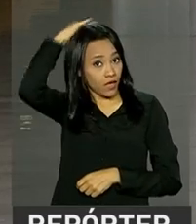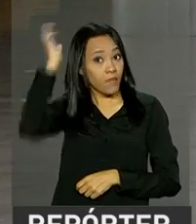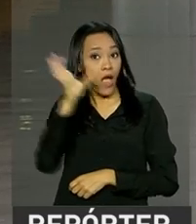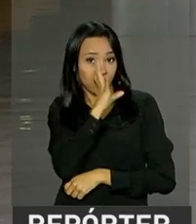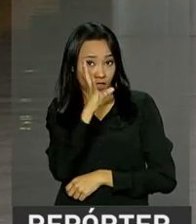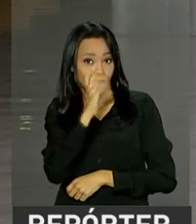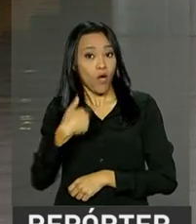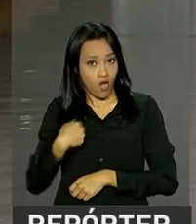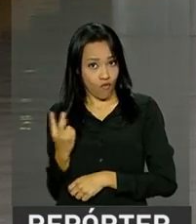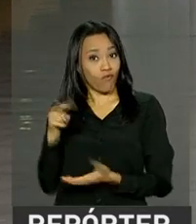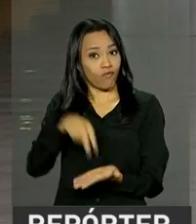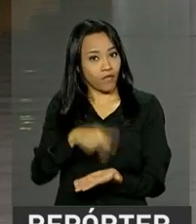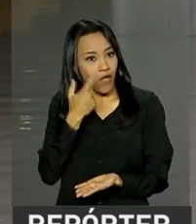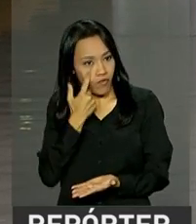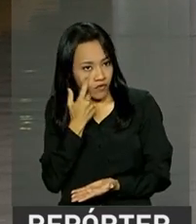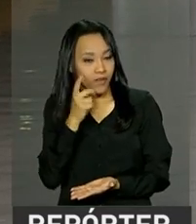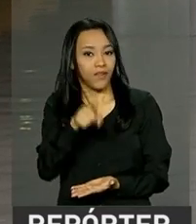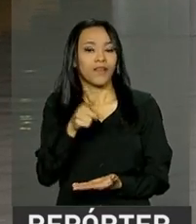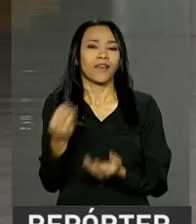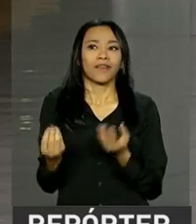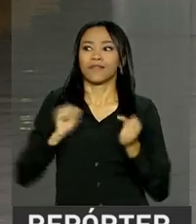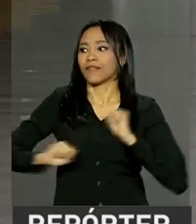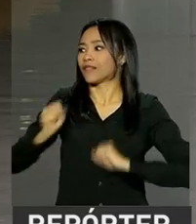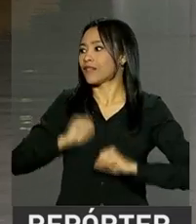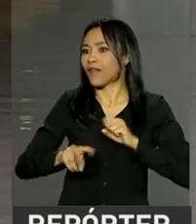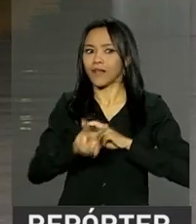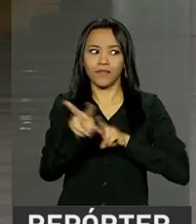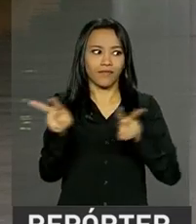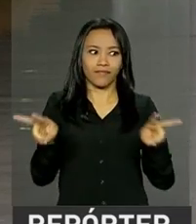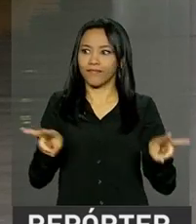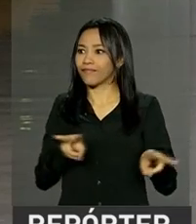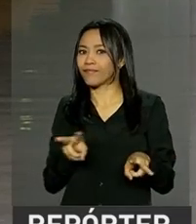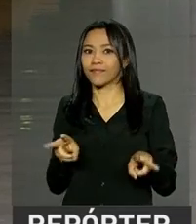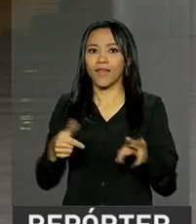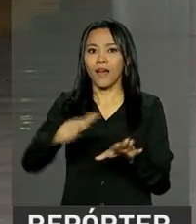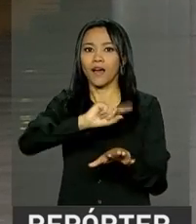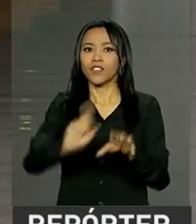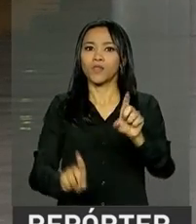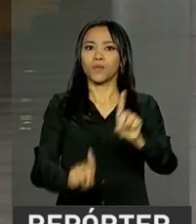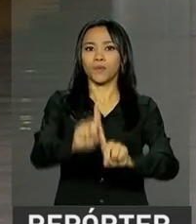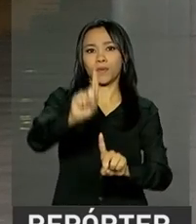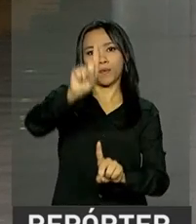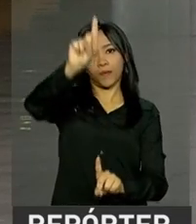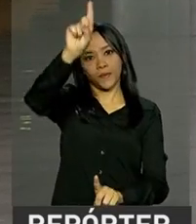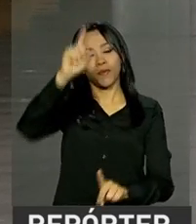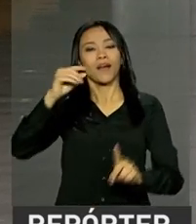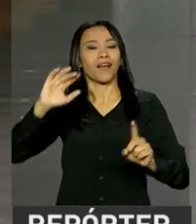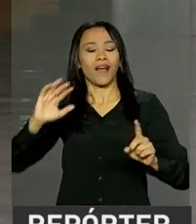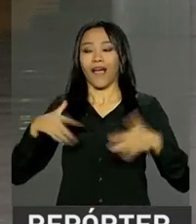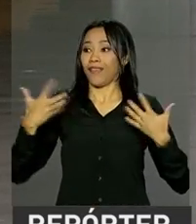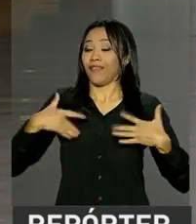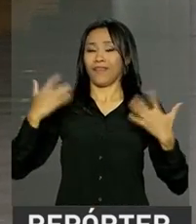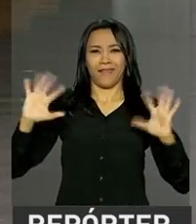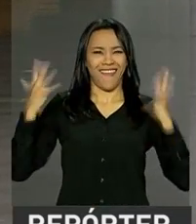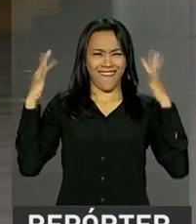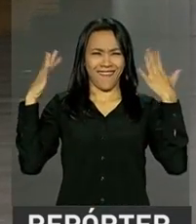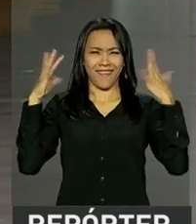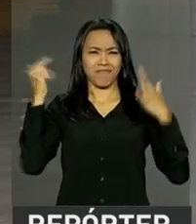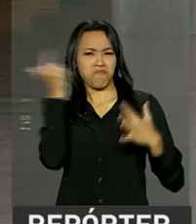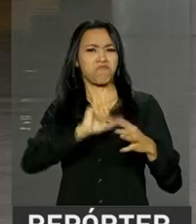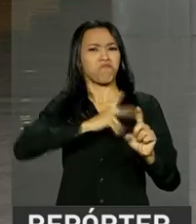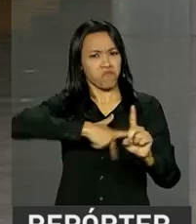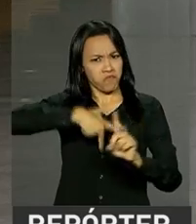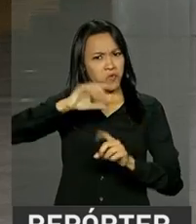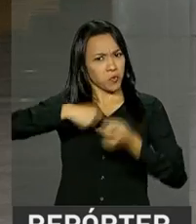eu estava lá também e pude ver depois da ansiedade Inicial antes do lançamento do foguete a comemoração Pelo sucesso do